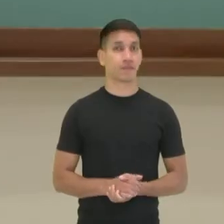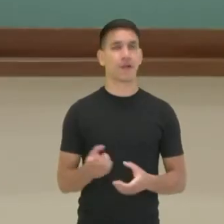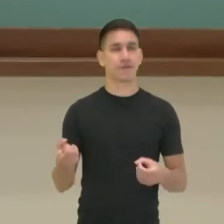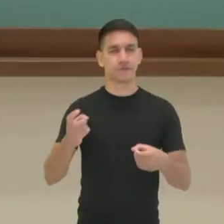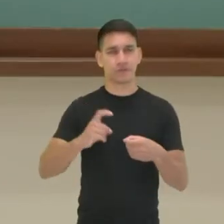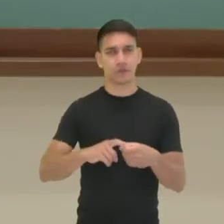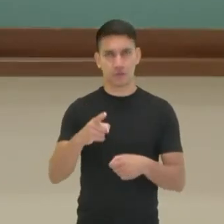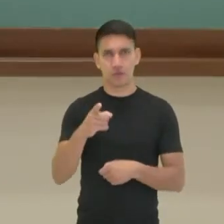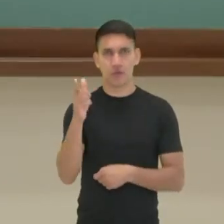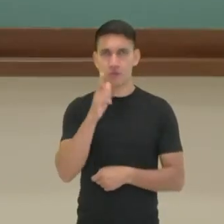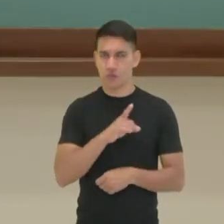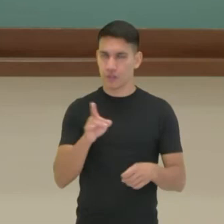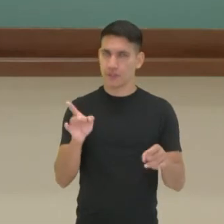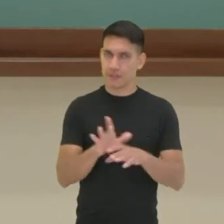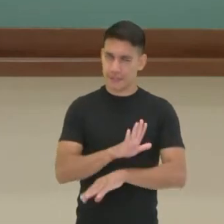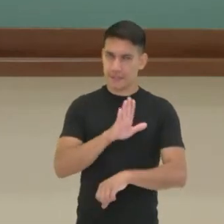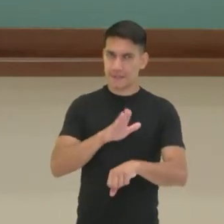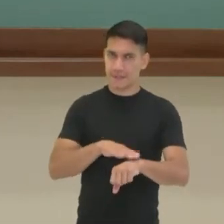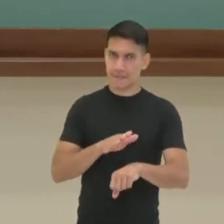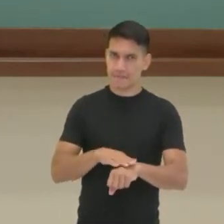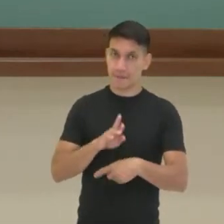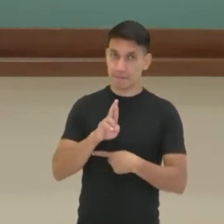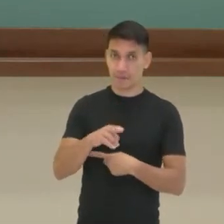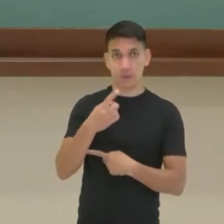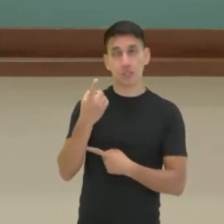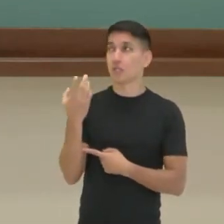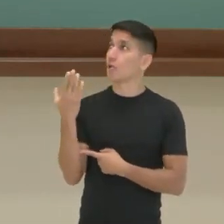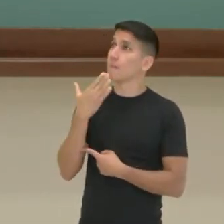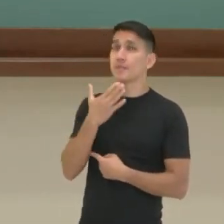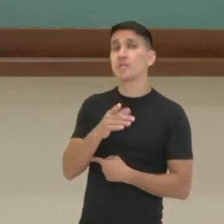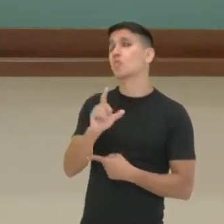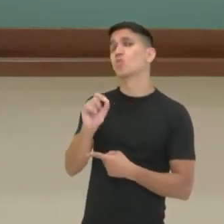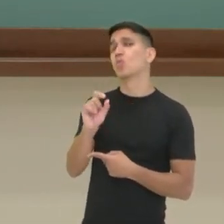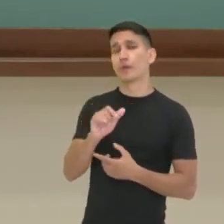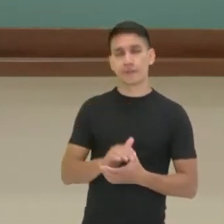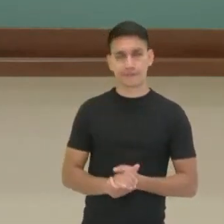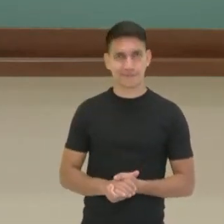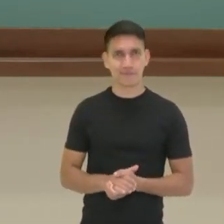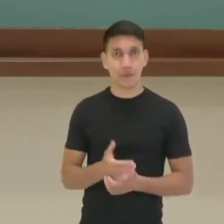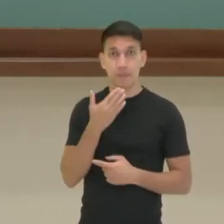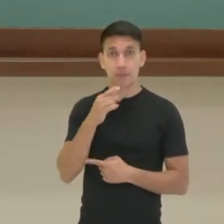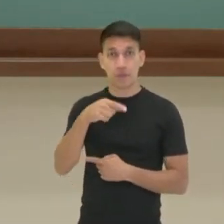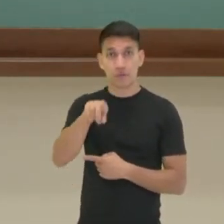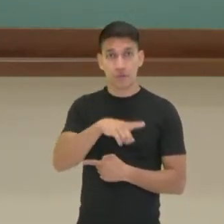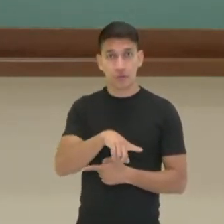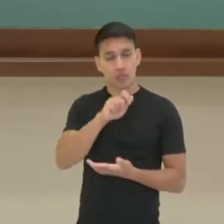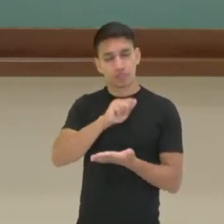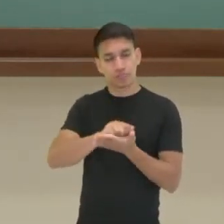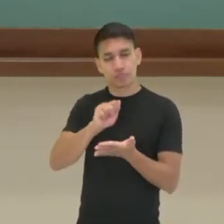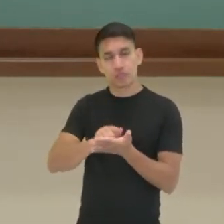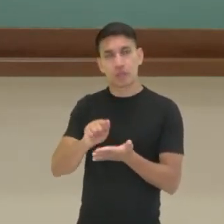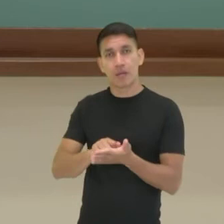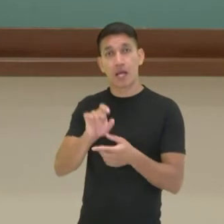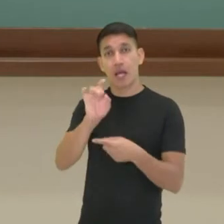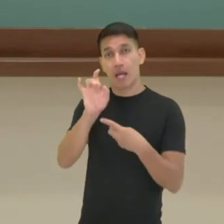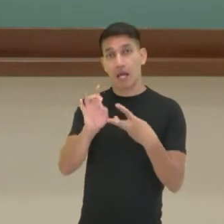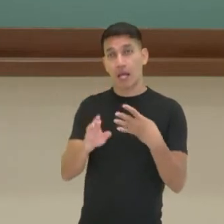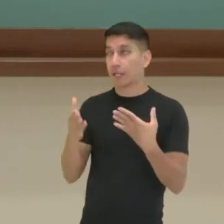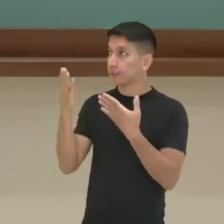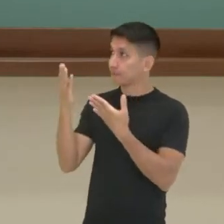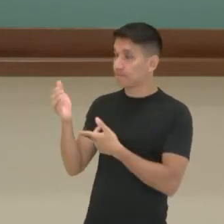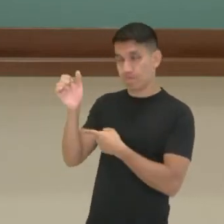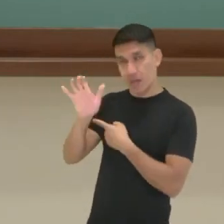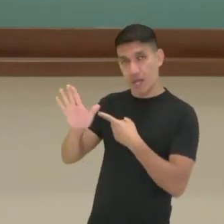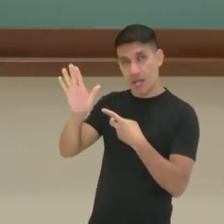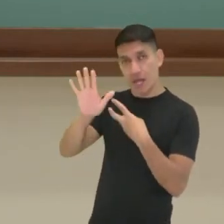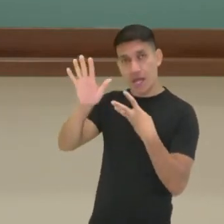Voltamos. Deu tempo para resolver o exercício? O que nós queríamos fazer? Nós queríamos que vocês escrevessem em cada uma das